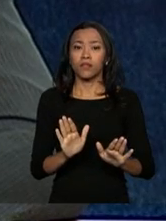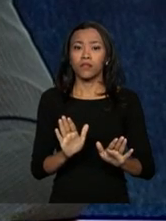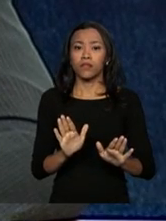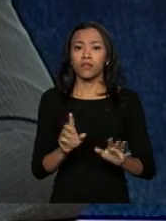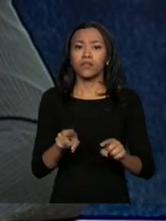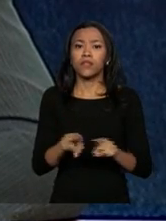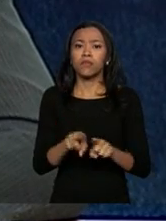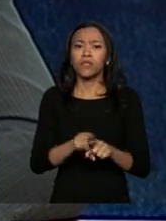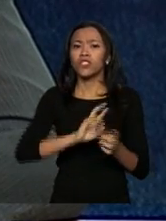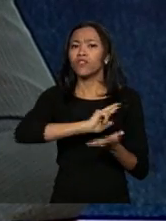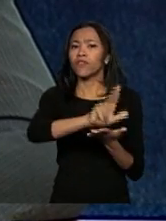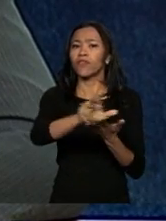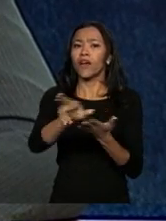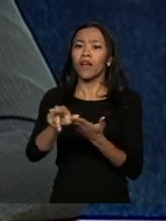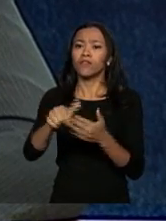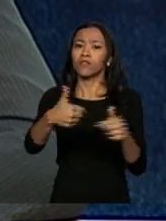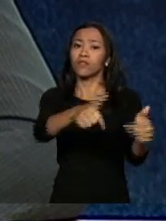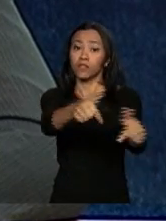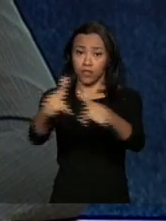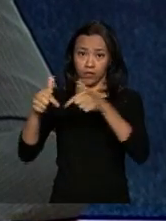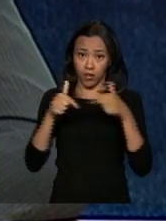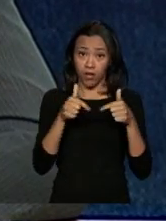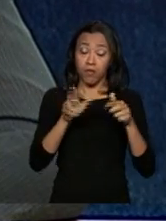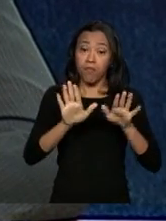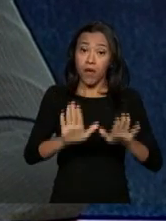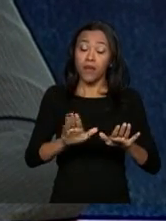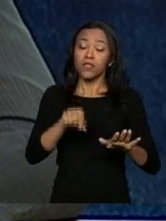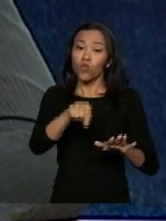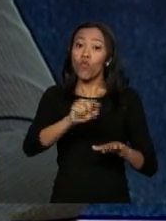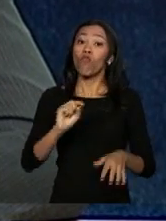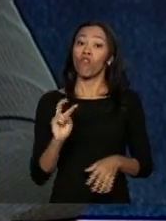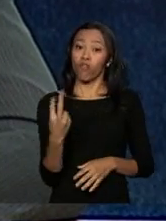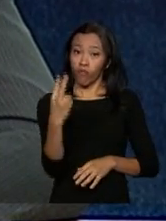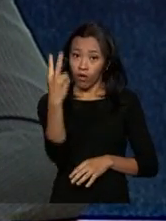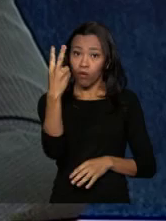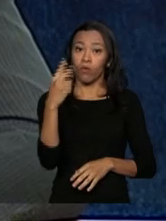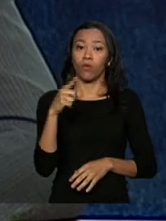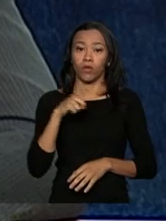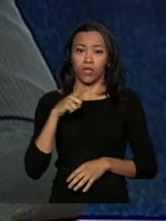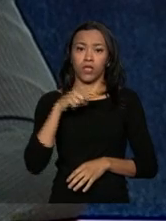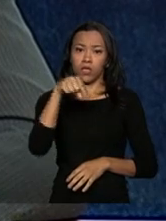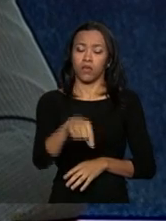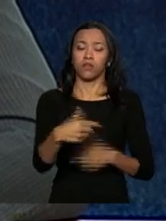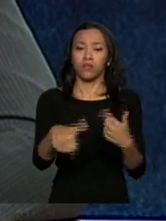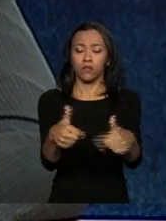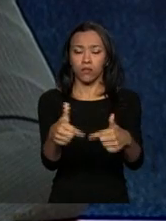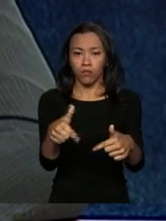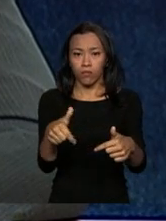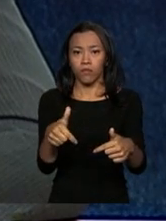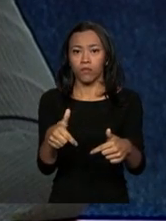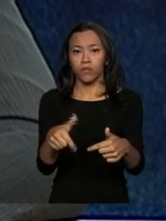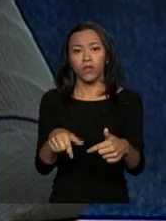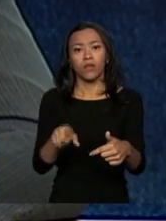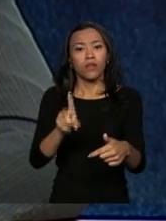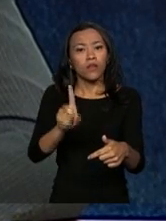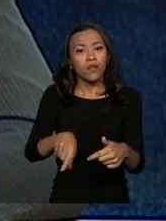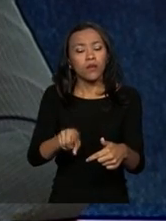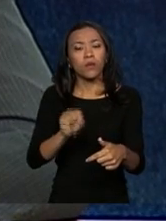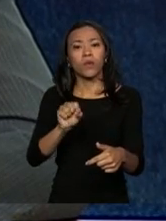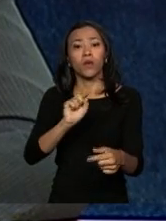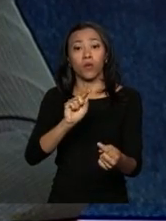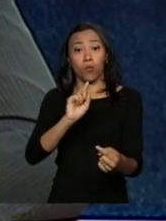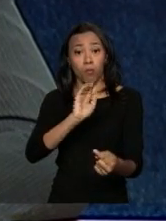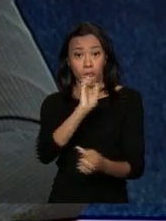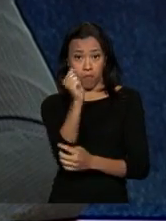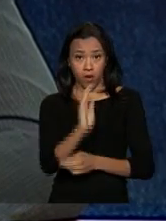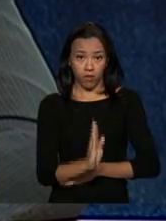convergência de ações mas também pela pelo valor pelo alto valor agregado dessas iniciativas eh que faz com que o Brasil